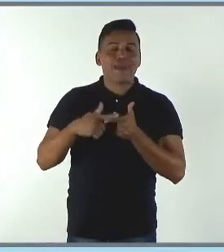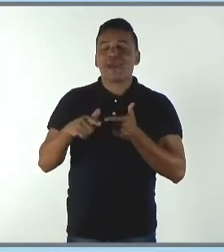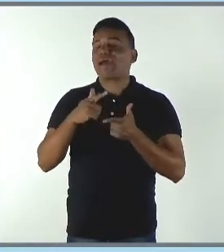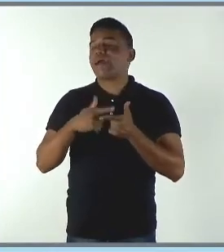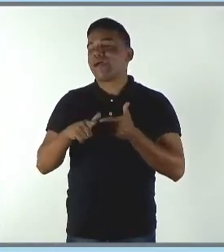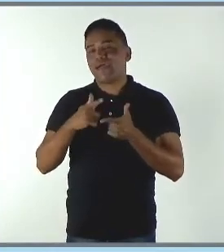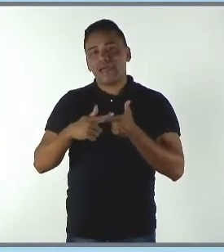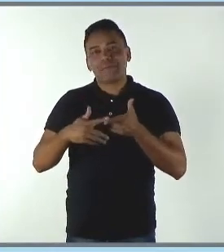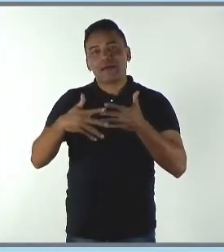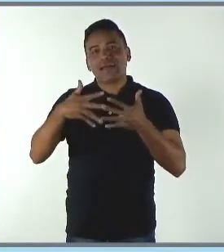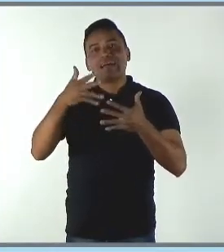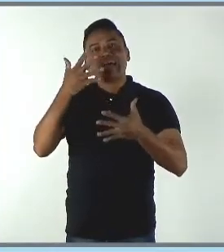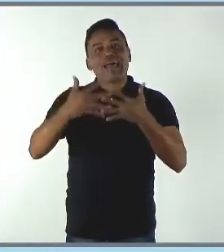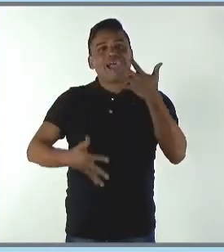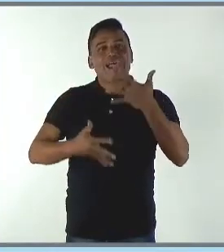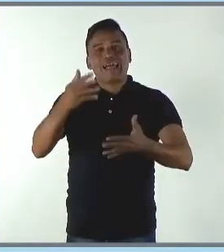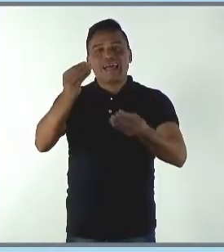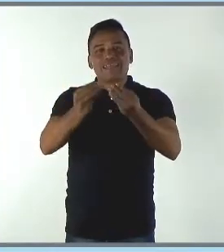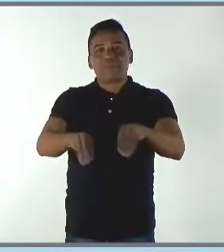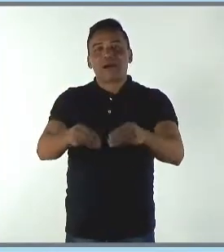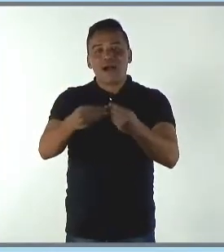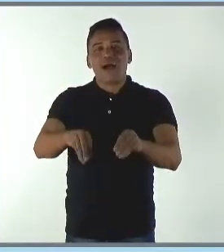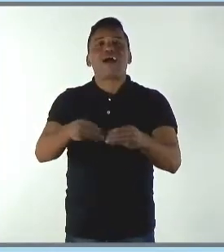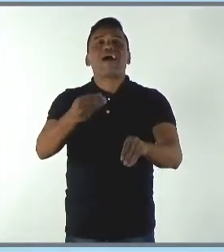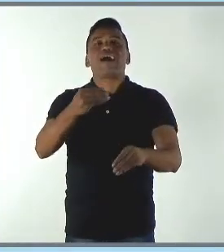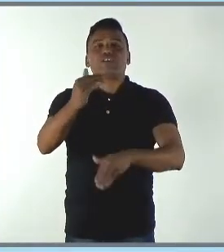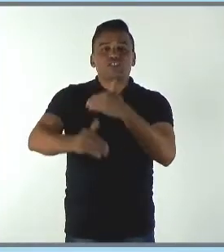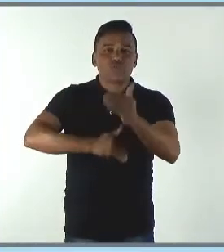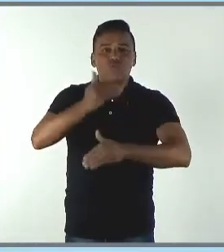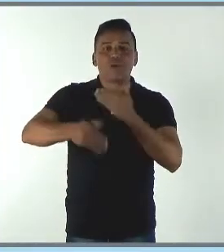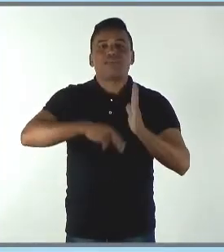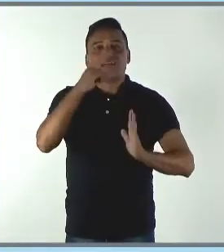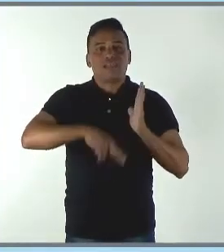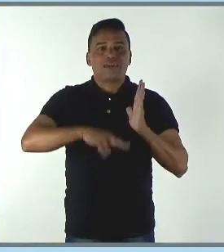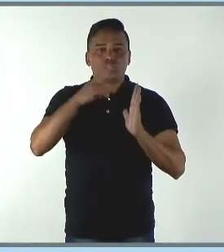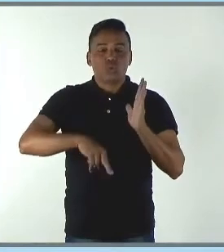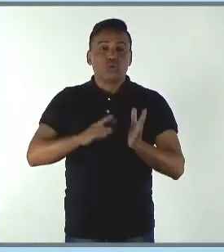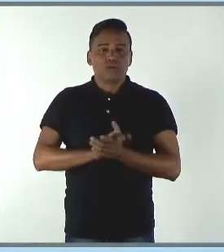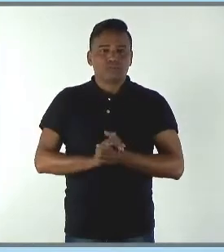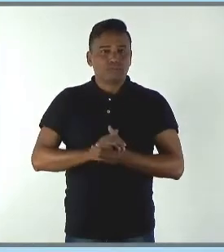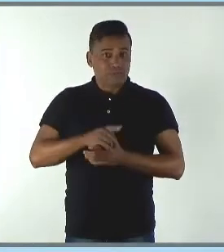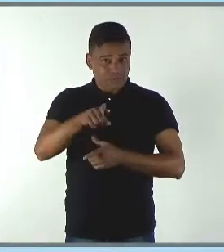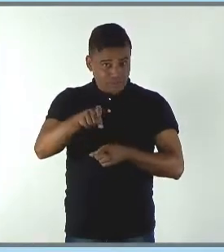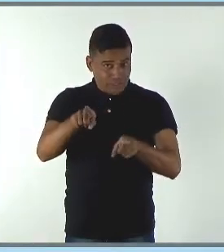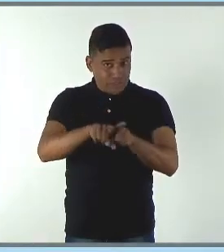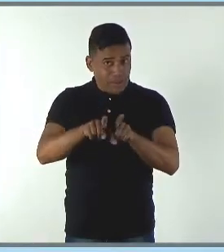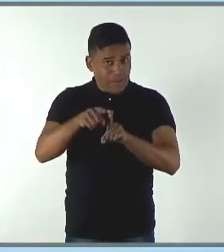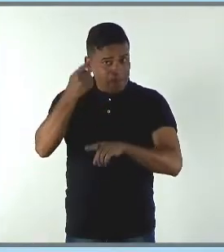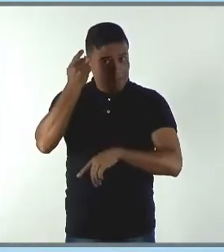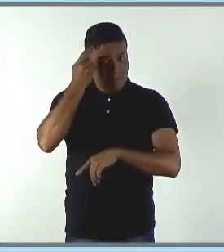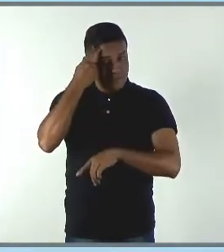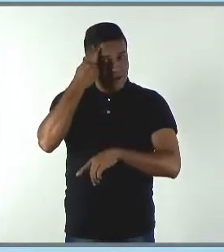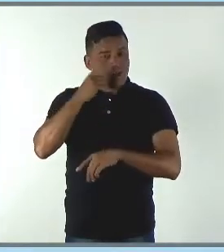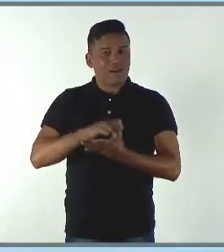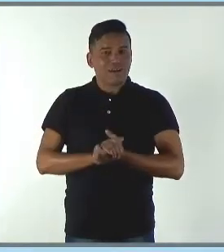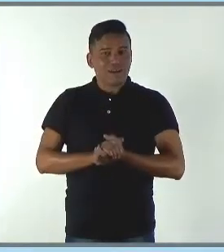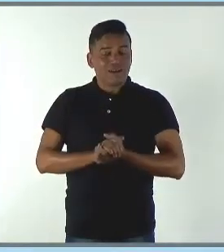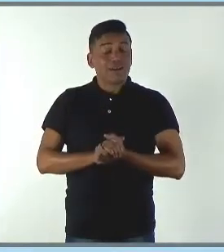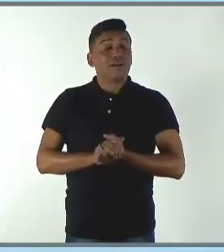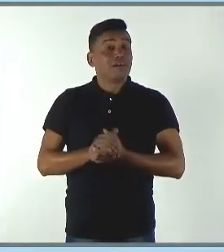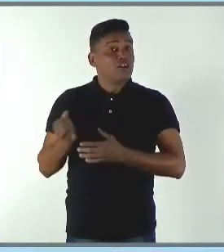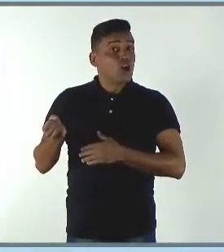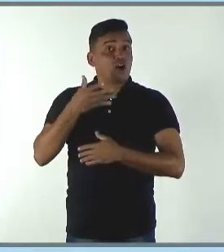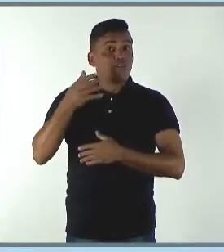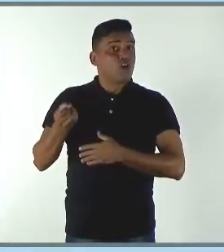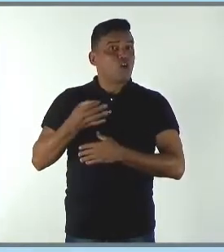processo de leitura. Mas já há a possibilidade de você pensá-los também em outras instâncias como novas tecnologias da leitura. E a gente